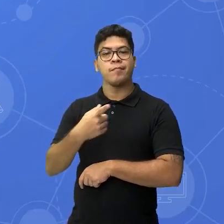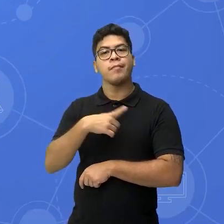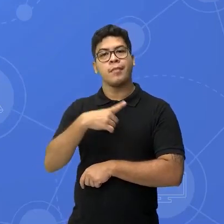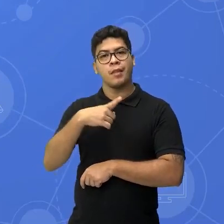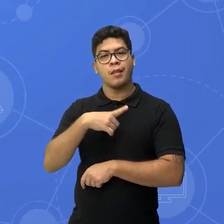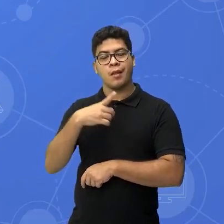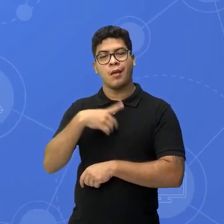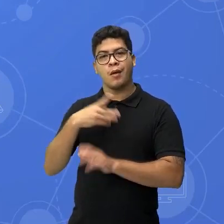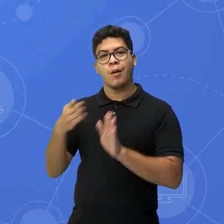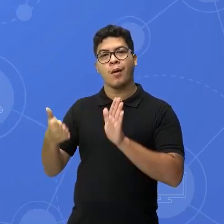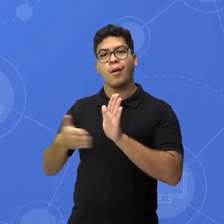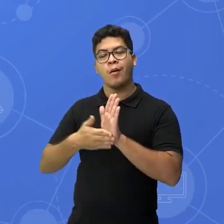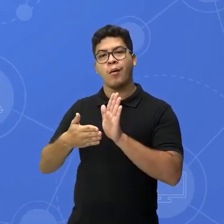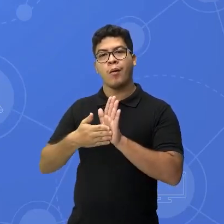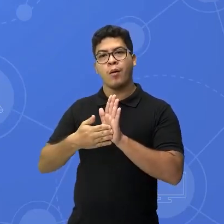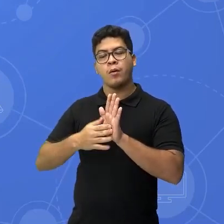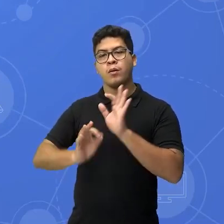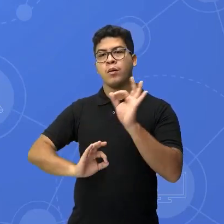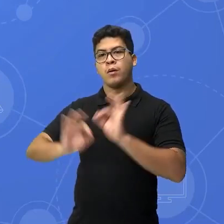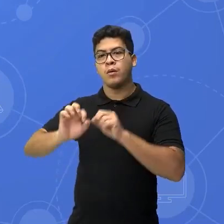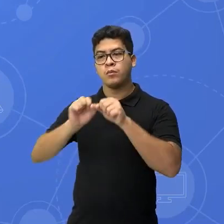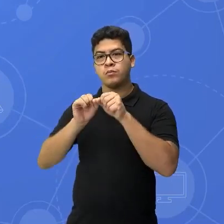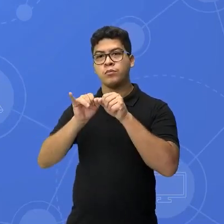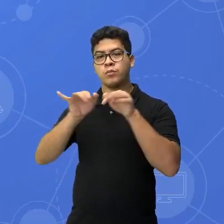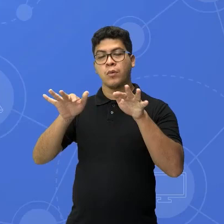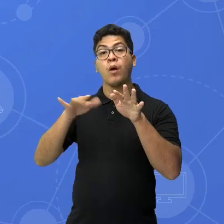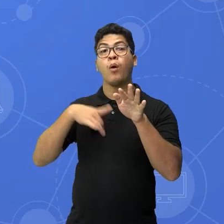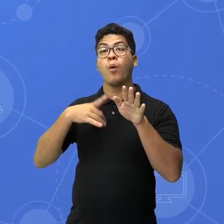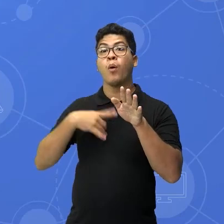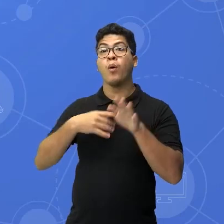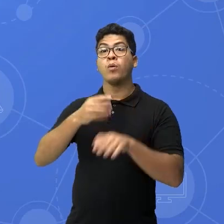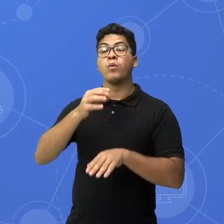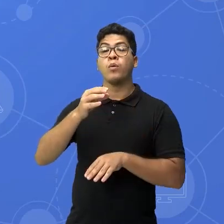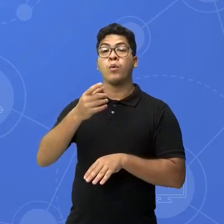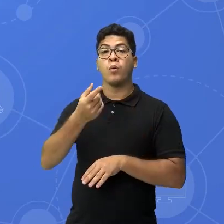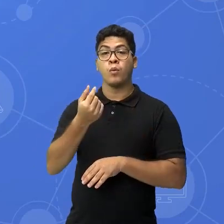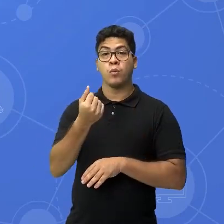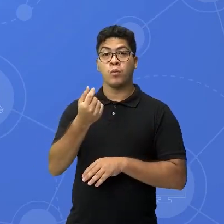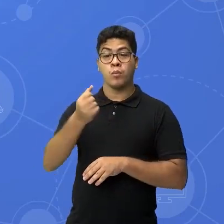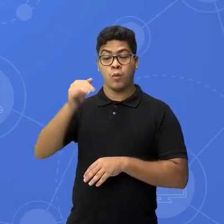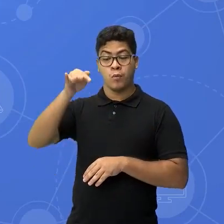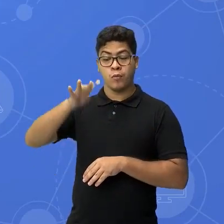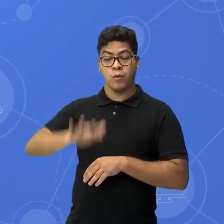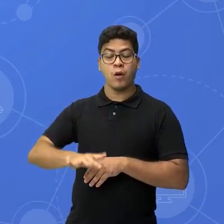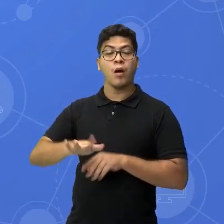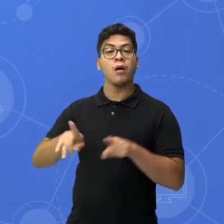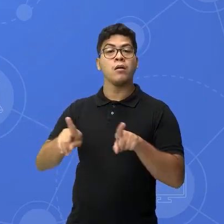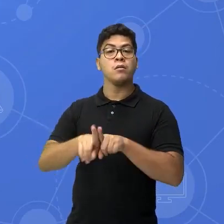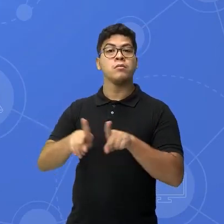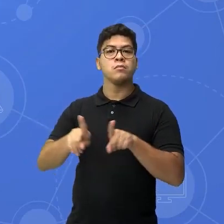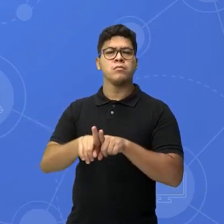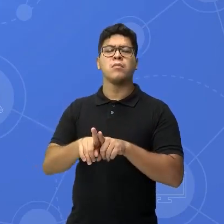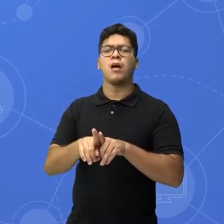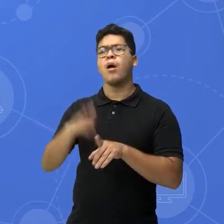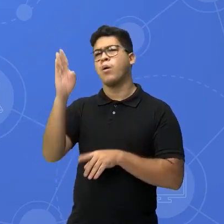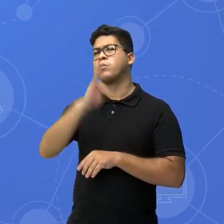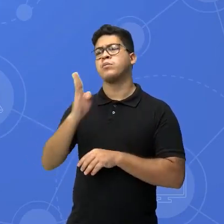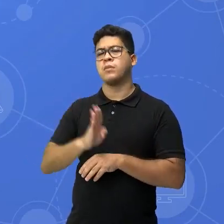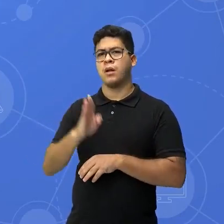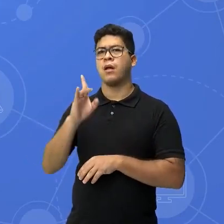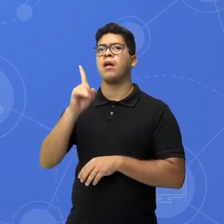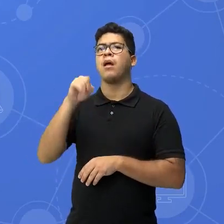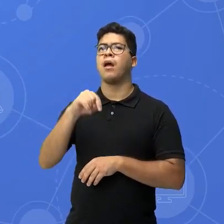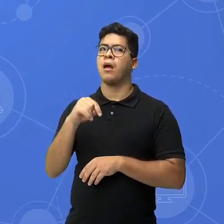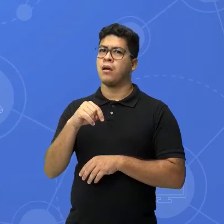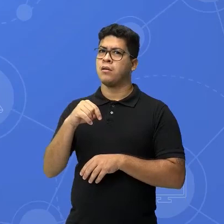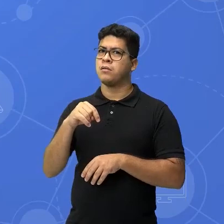alimentar a população, com isso faz com que caia o preço, né, do alimento e todos possam se alimentar. Nós estamos vivendo no país hoje um problema